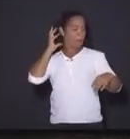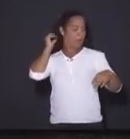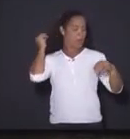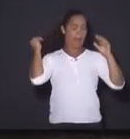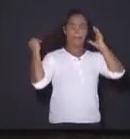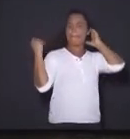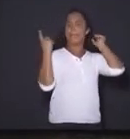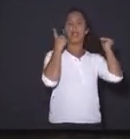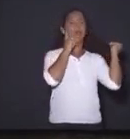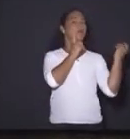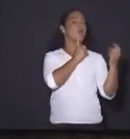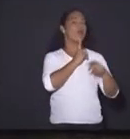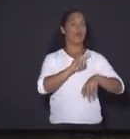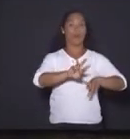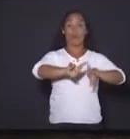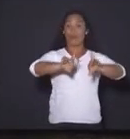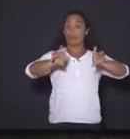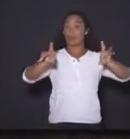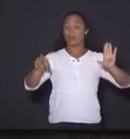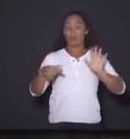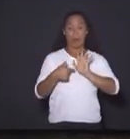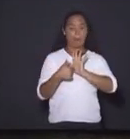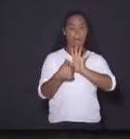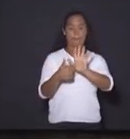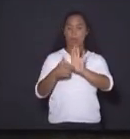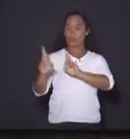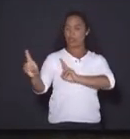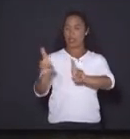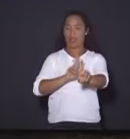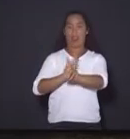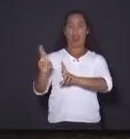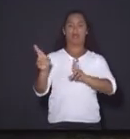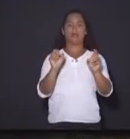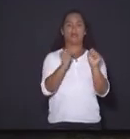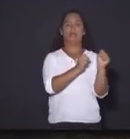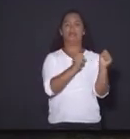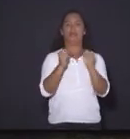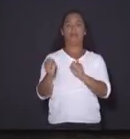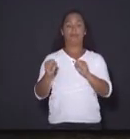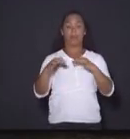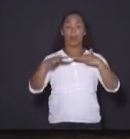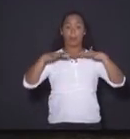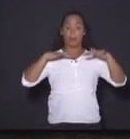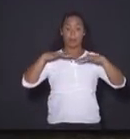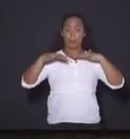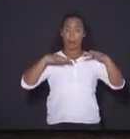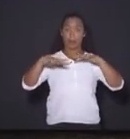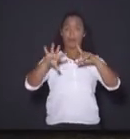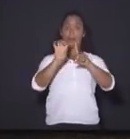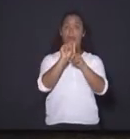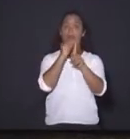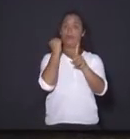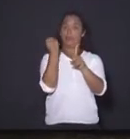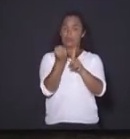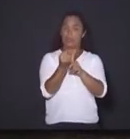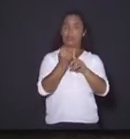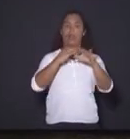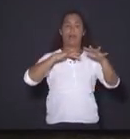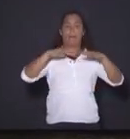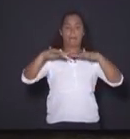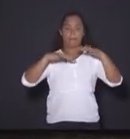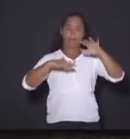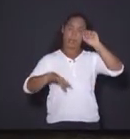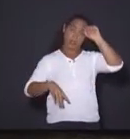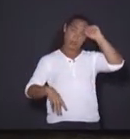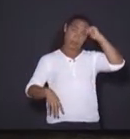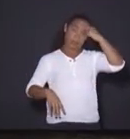sua cor e tudo isso tenciona relações de poder então quando nós falamos em movimentos sociais quando nós falamos em movimento negro e